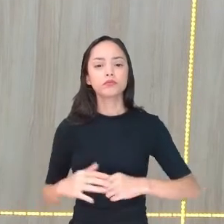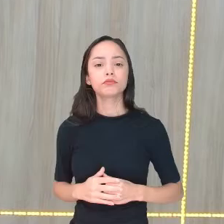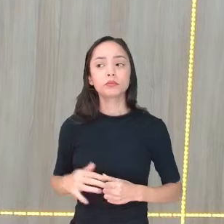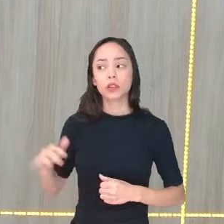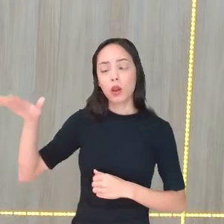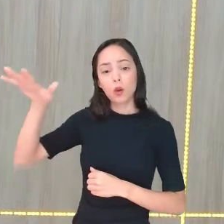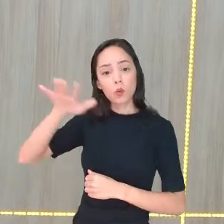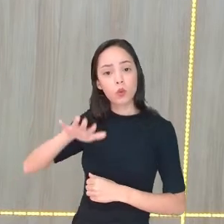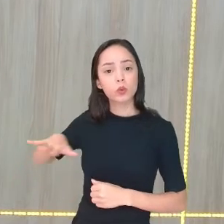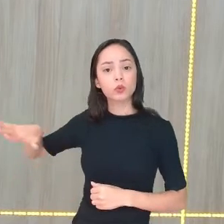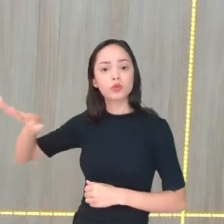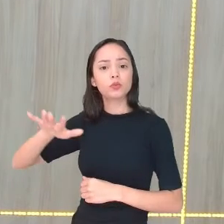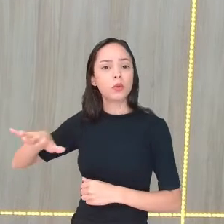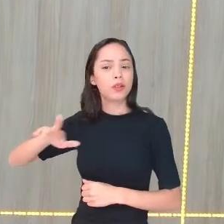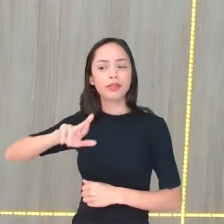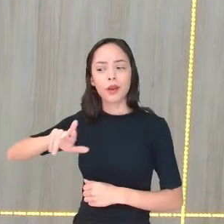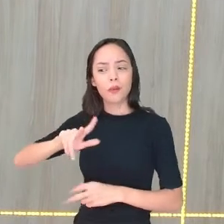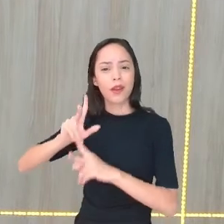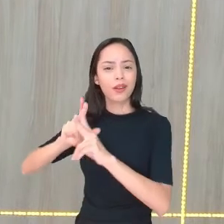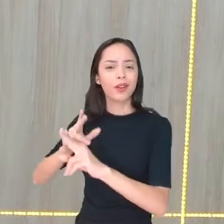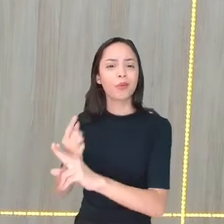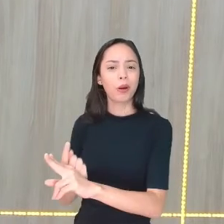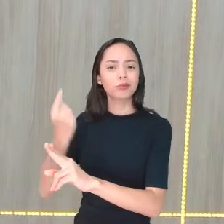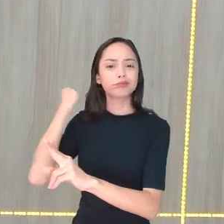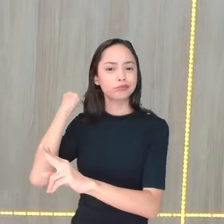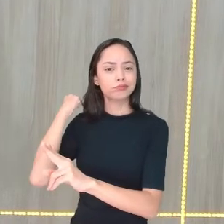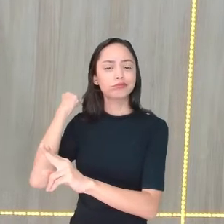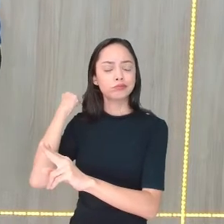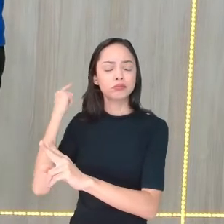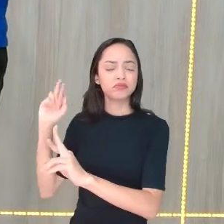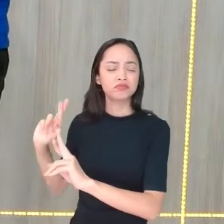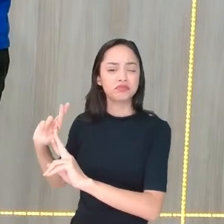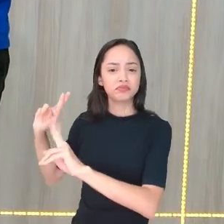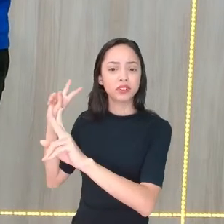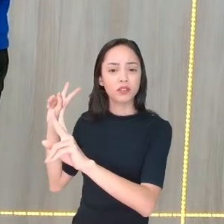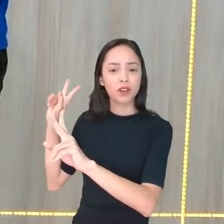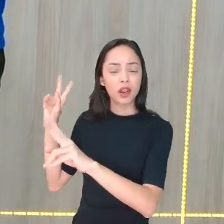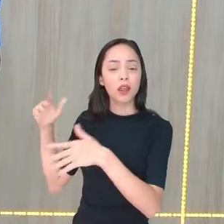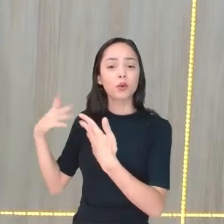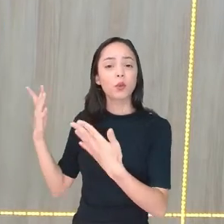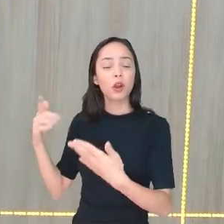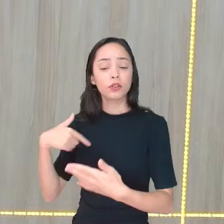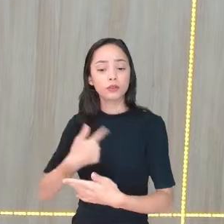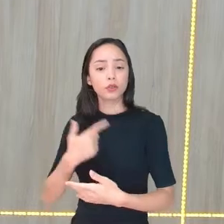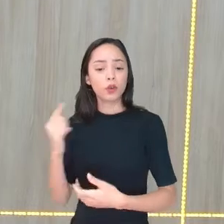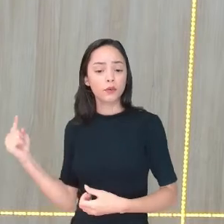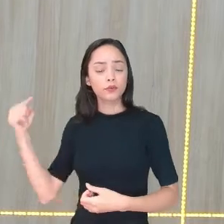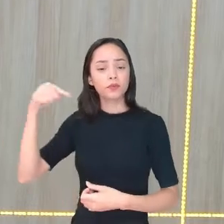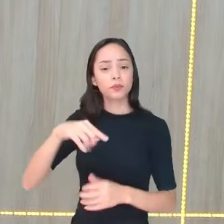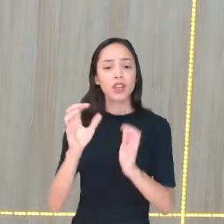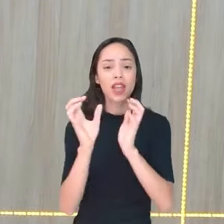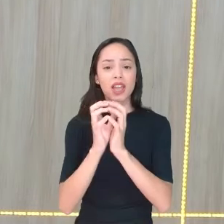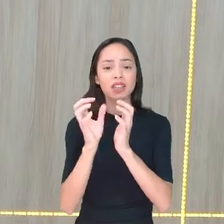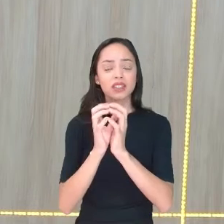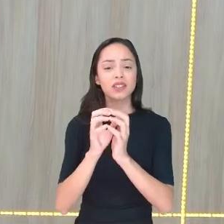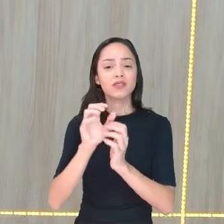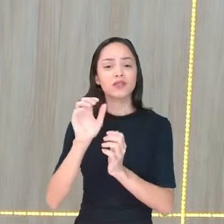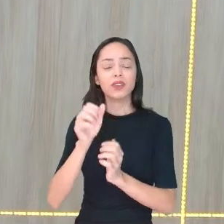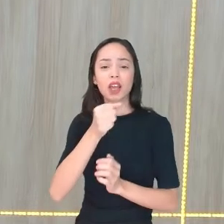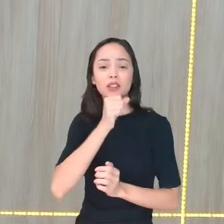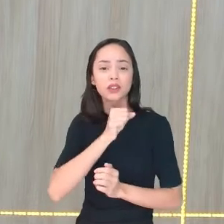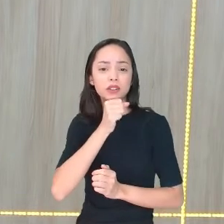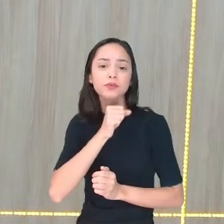espaço ele não está igual. É diferente quando a gente vai no Recife Antigo, por exemplo, e lá no Recife Antigo a gente